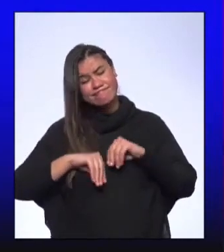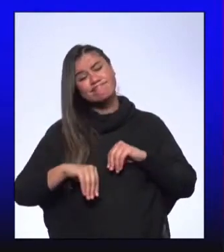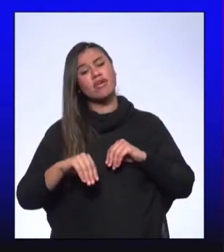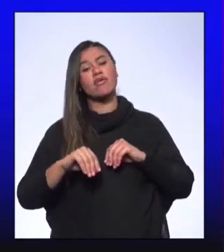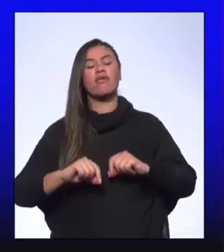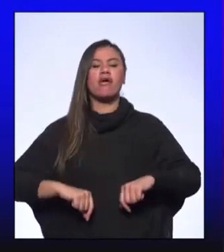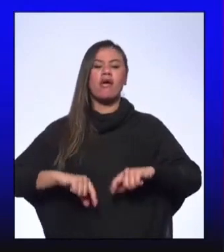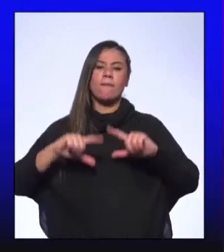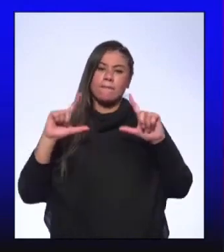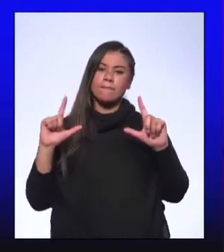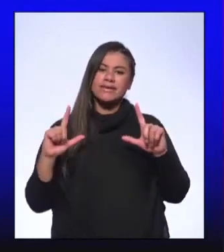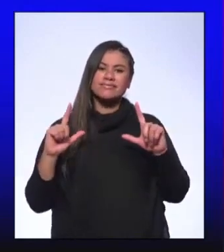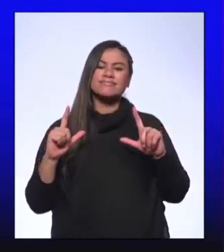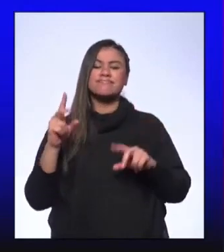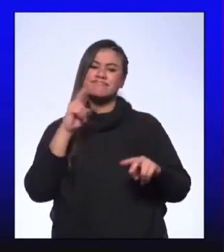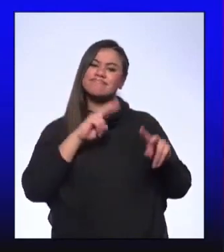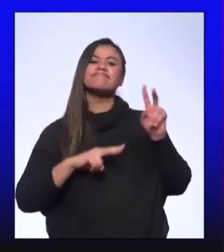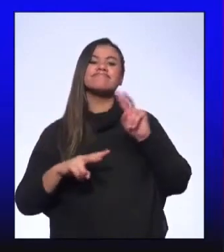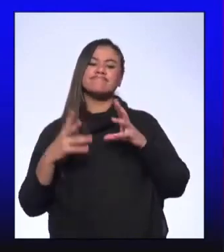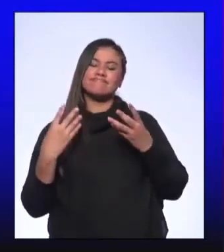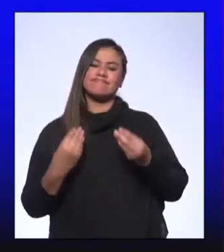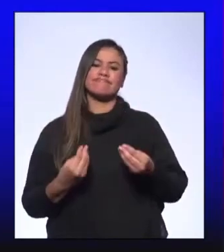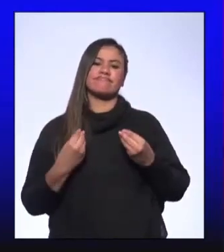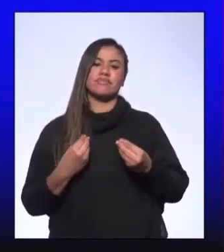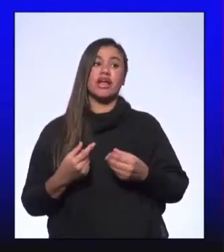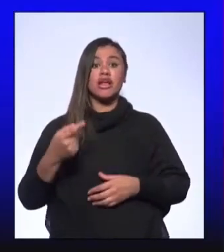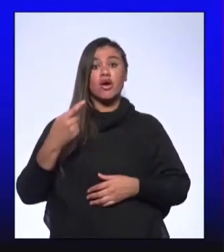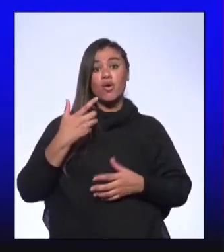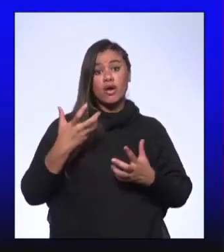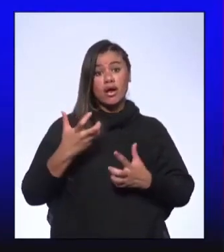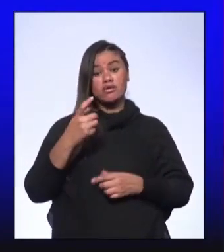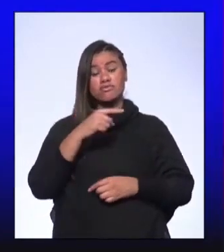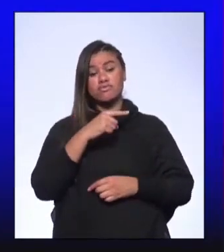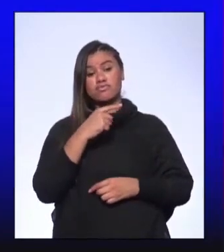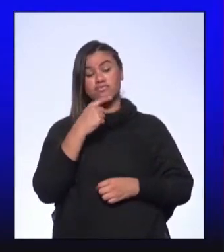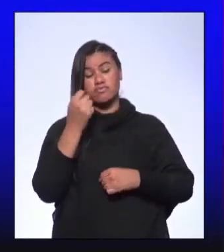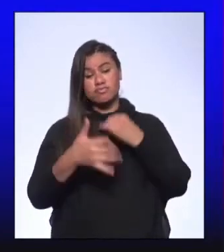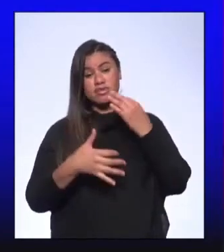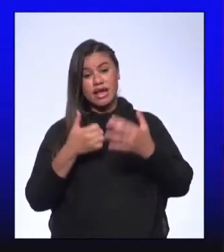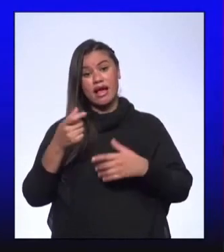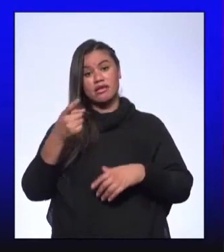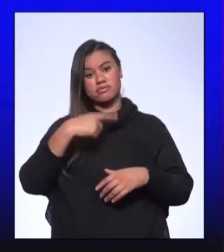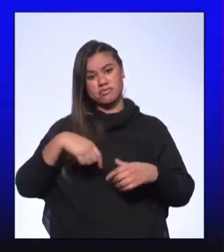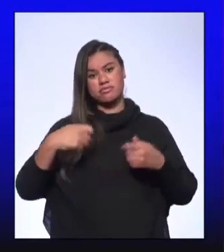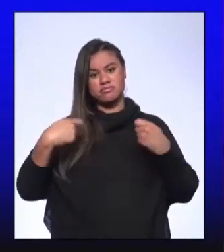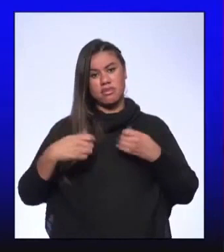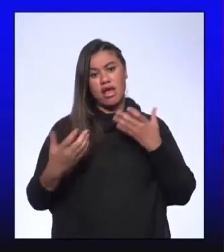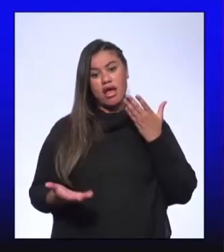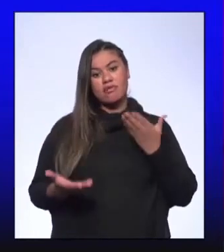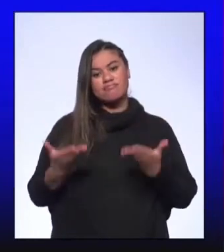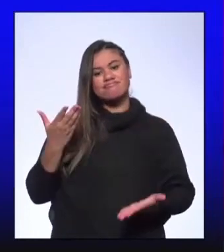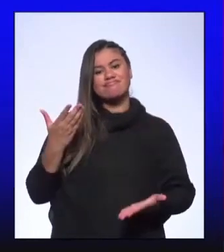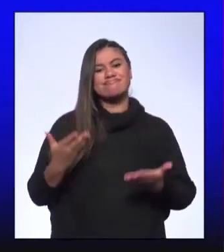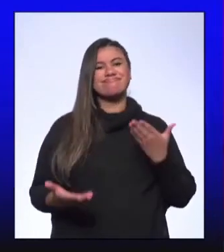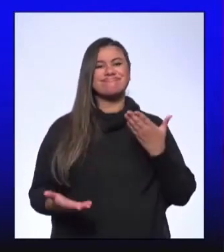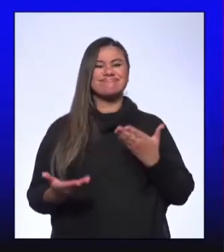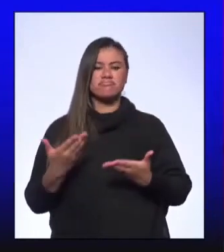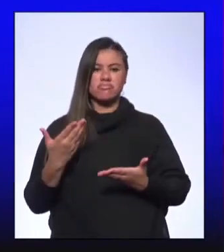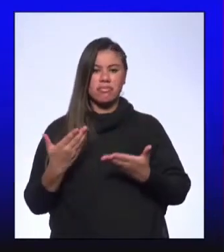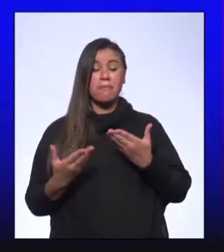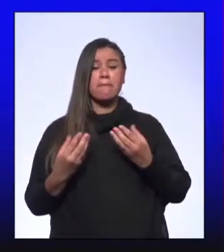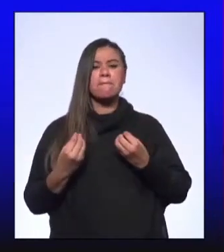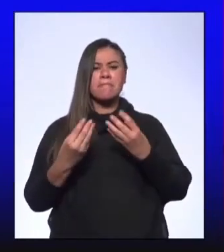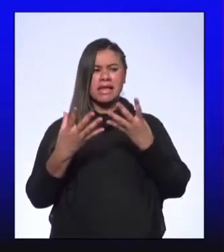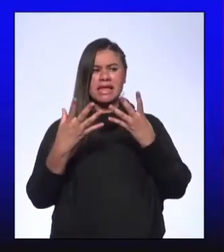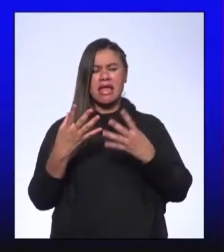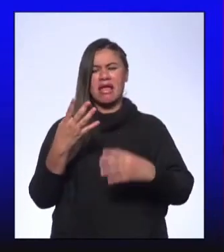o que eu estou querendo enfatizar aqui é que a gente tem que ter um equilíbrio muito grande, né, para que a gente, vamos dizer, não